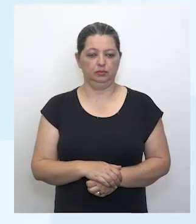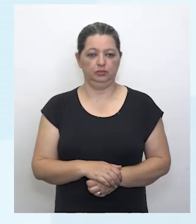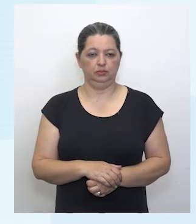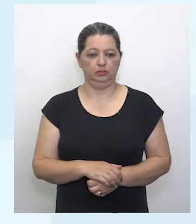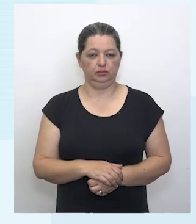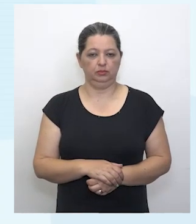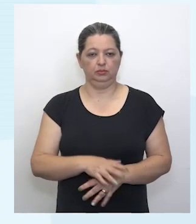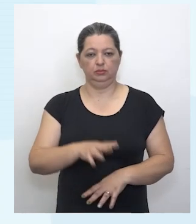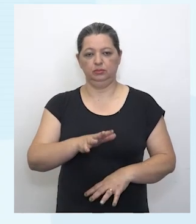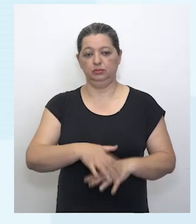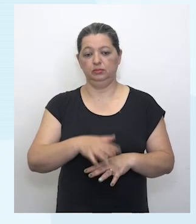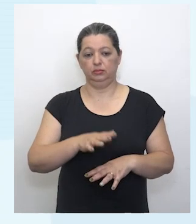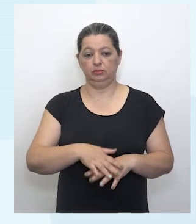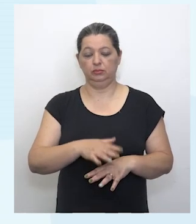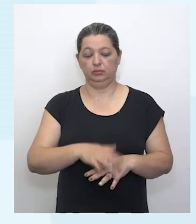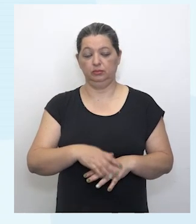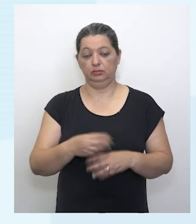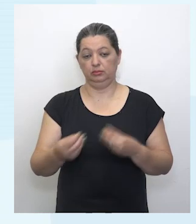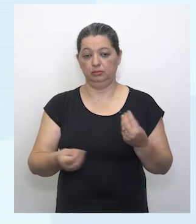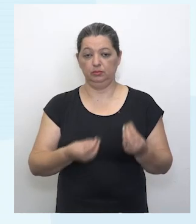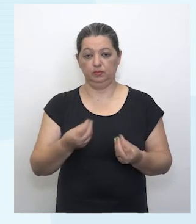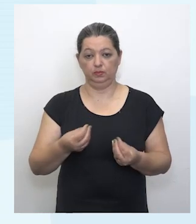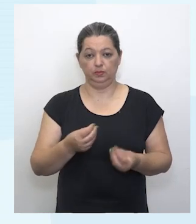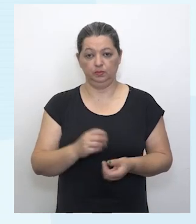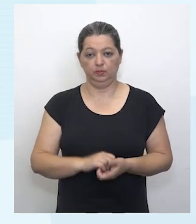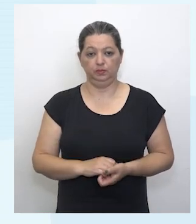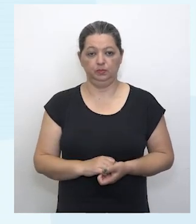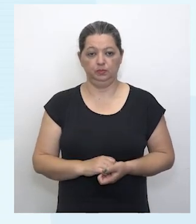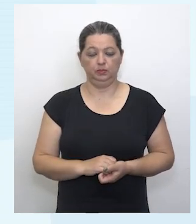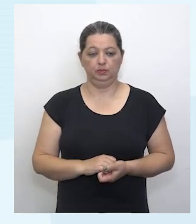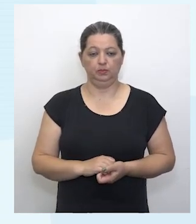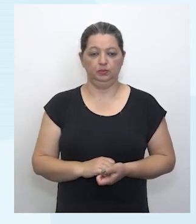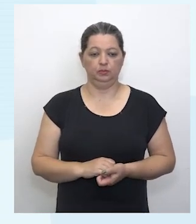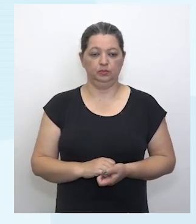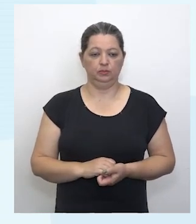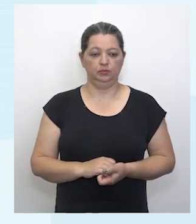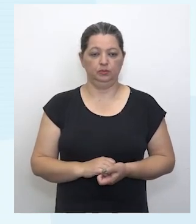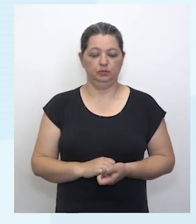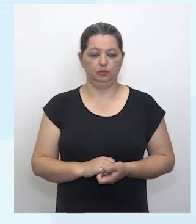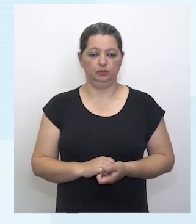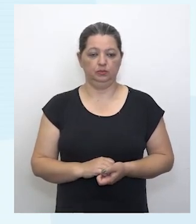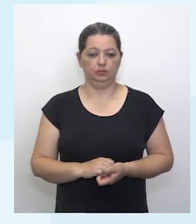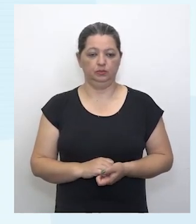A matemática, deixa eu só passar aqui, um momentinho.